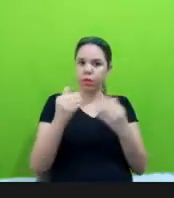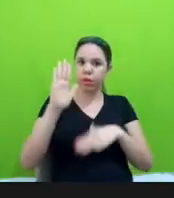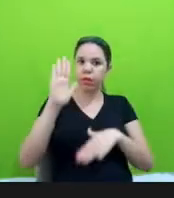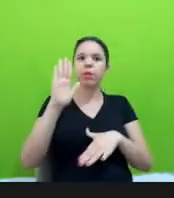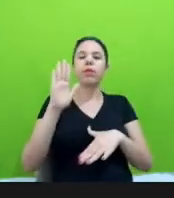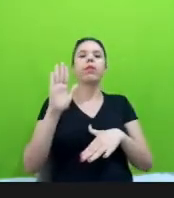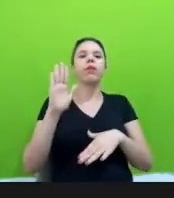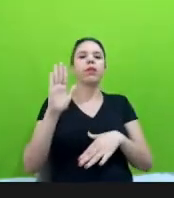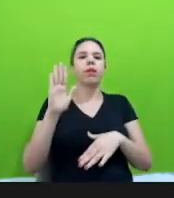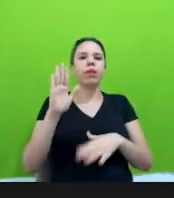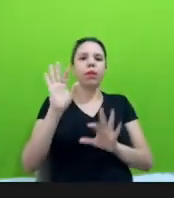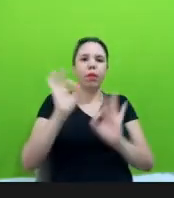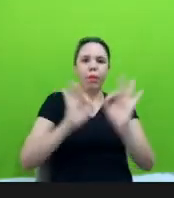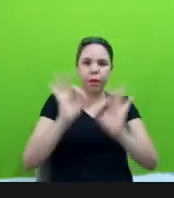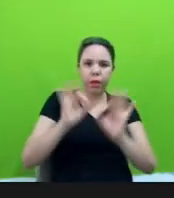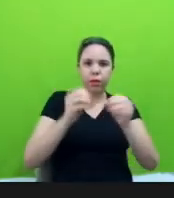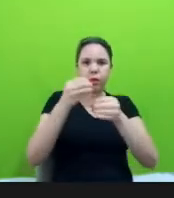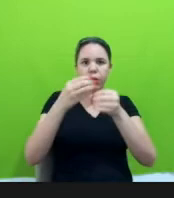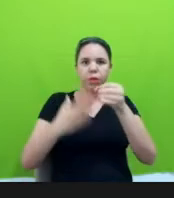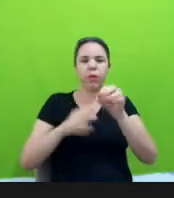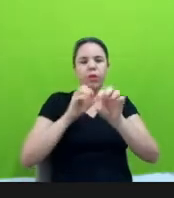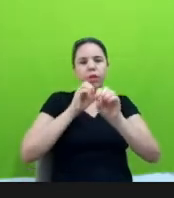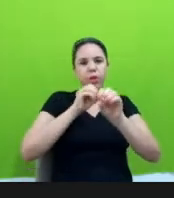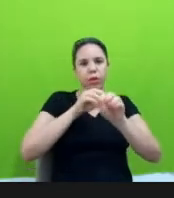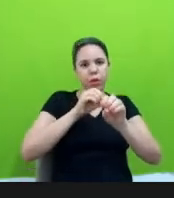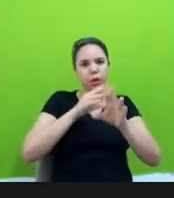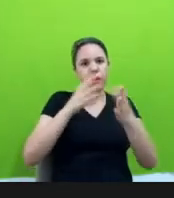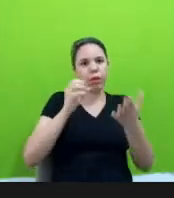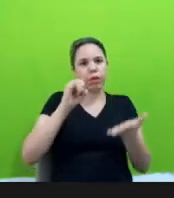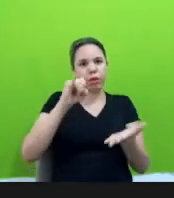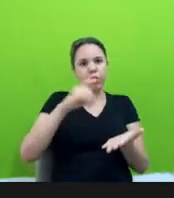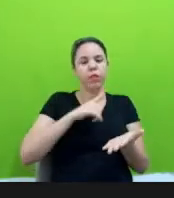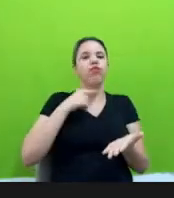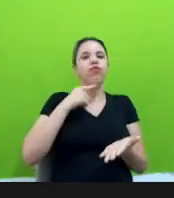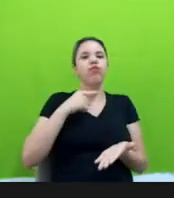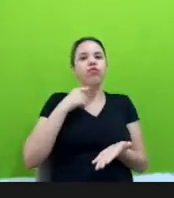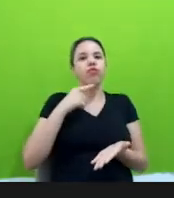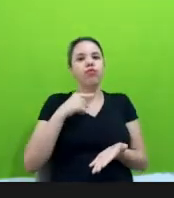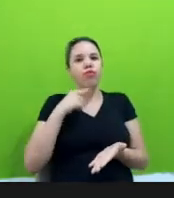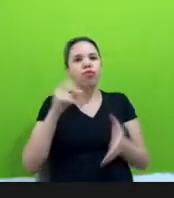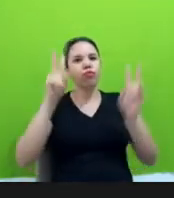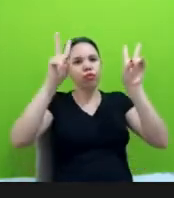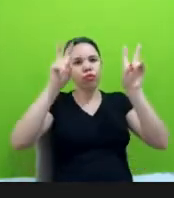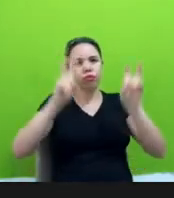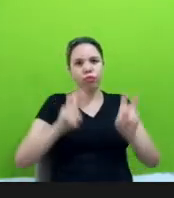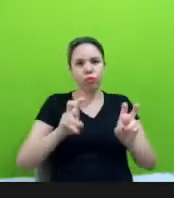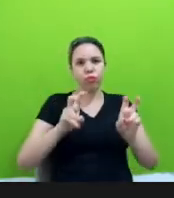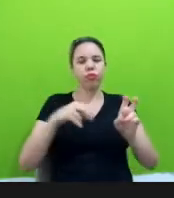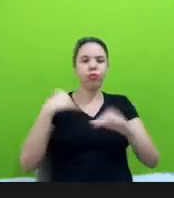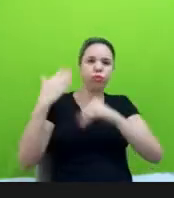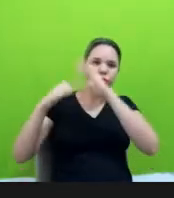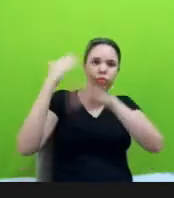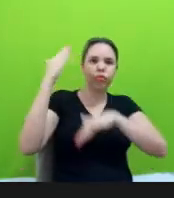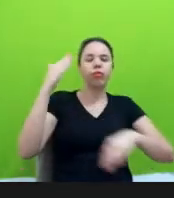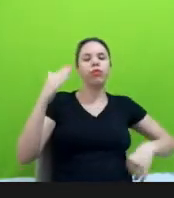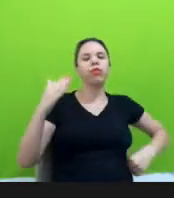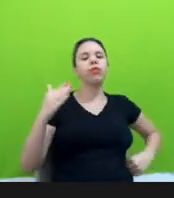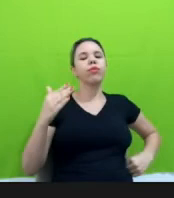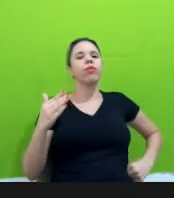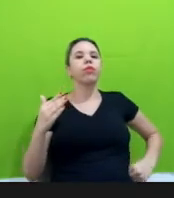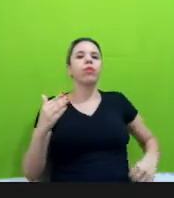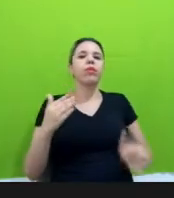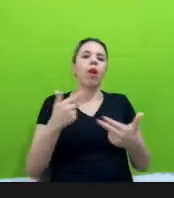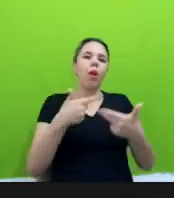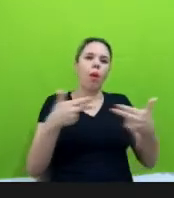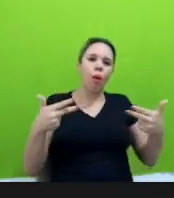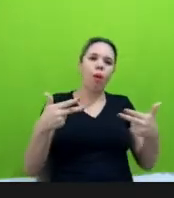para produzir conteúdos de educação. Se você tem alguma dúvida sobre esses assuntos, sobre os avanços e retrocessos da LAI,